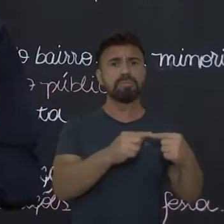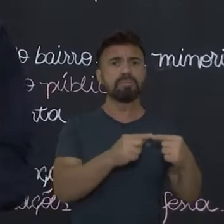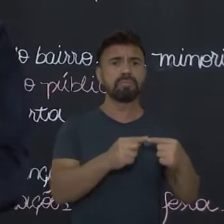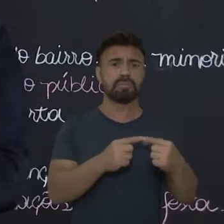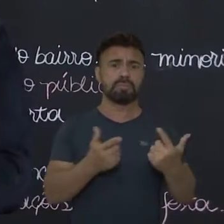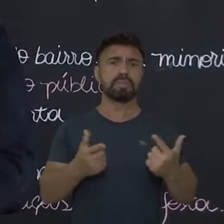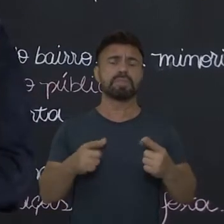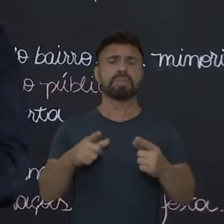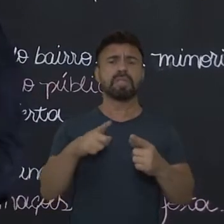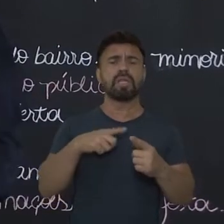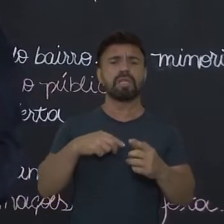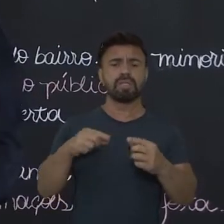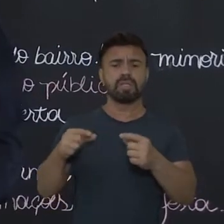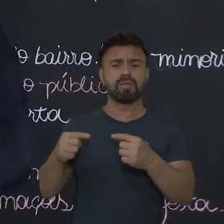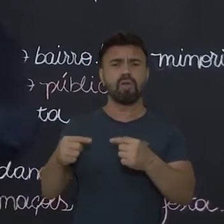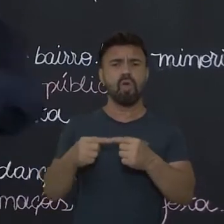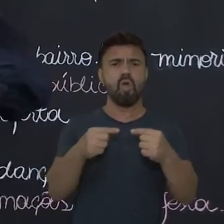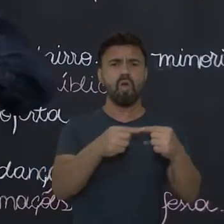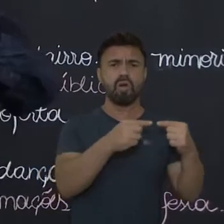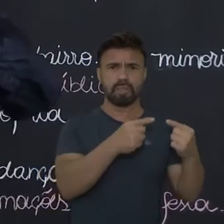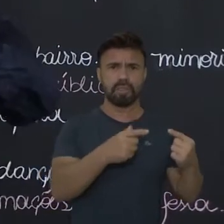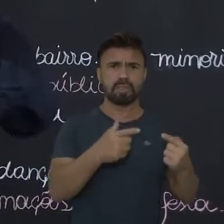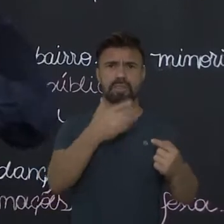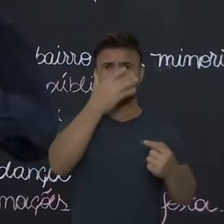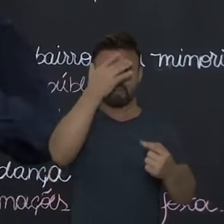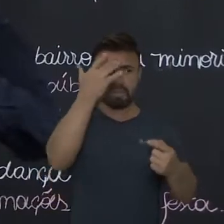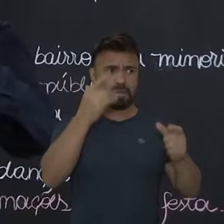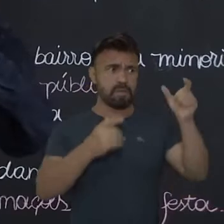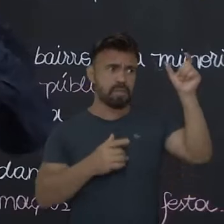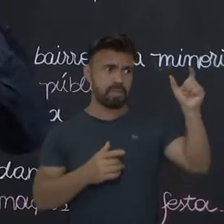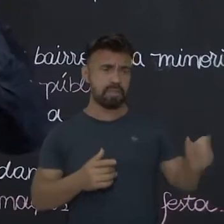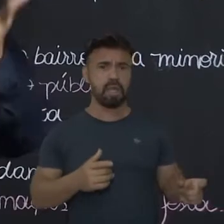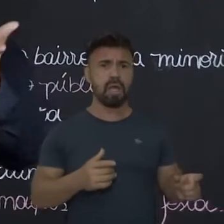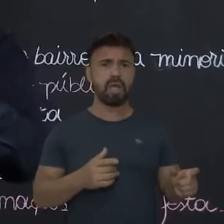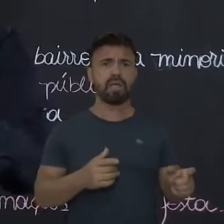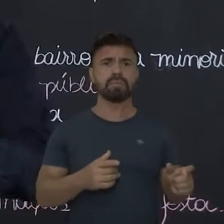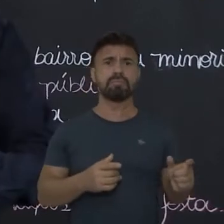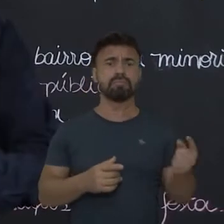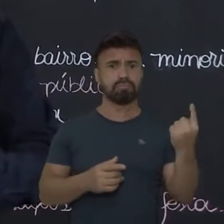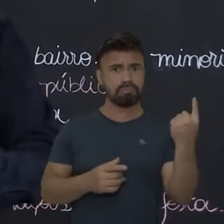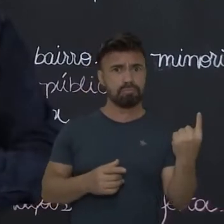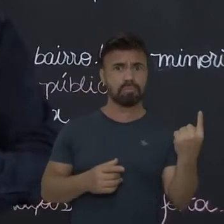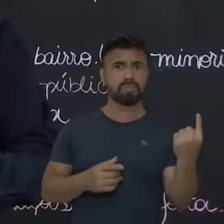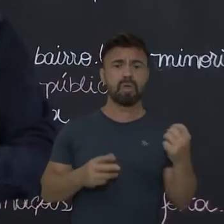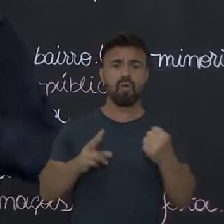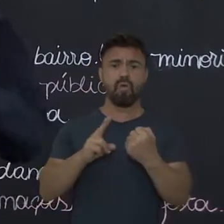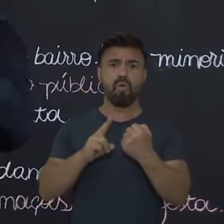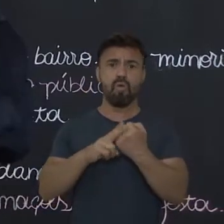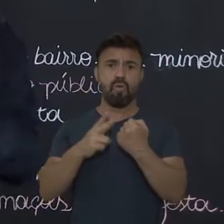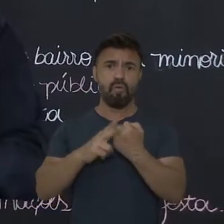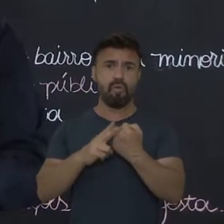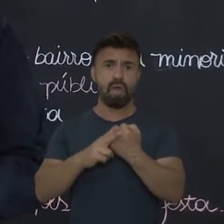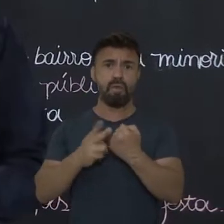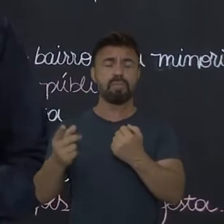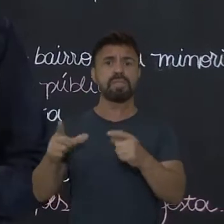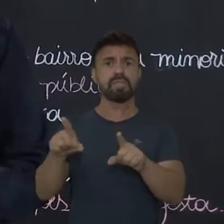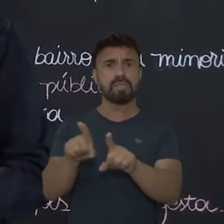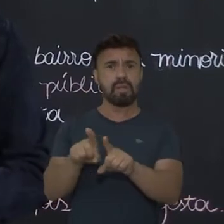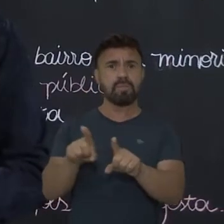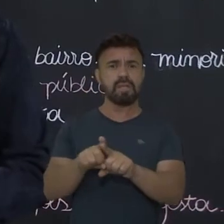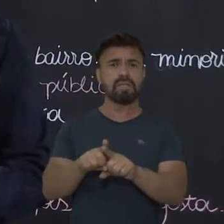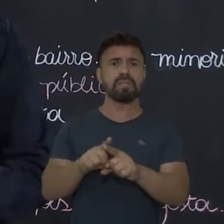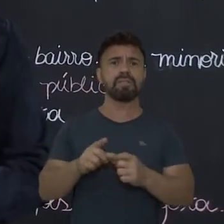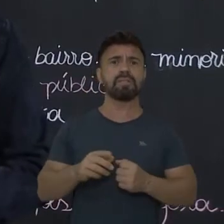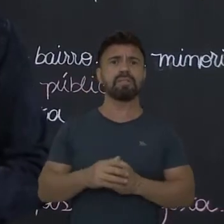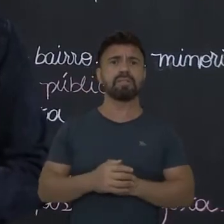predicado estabelecendo uma relação de concordância, ou seja, o sujeito, se ele estiver no singular, o verbo que introduz o predicado também